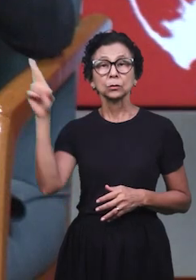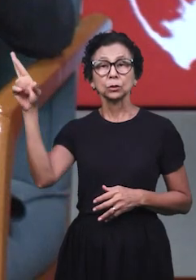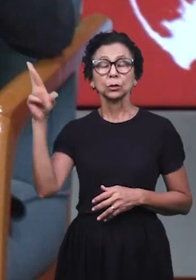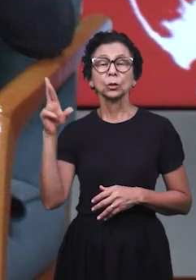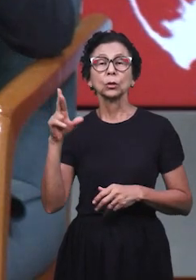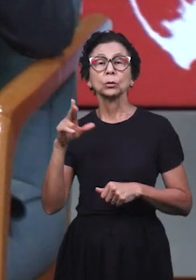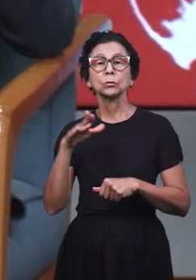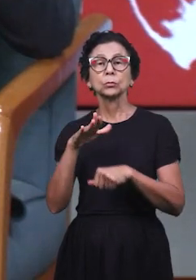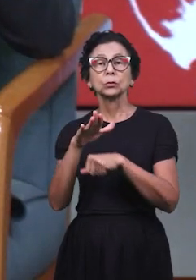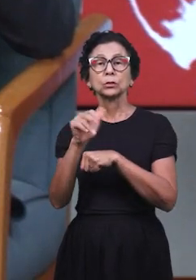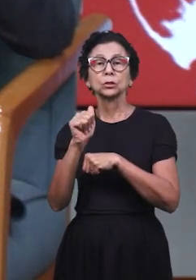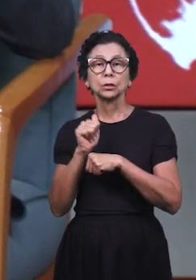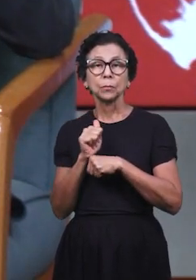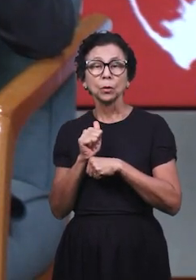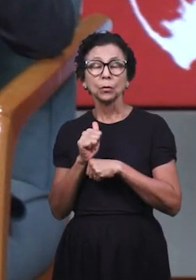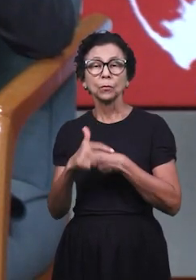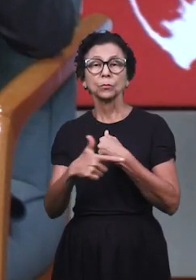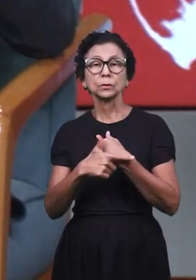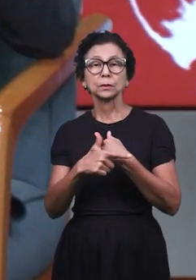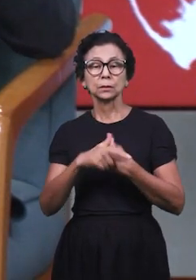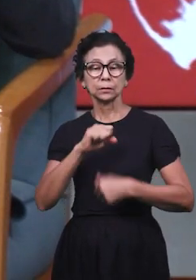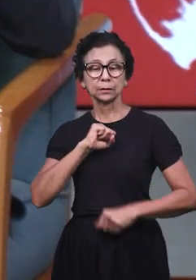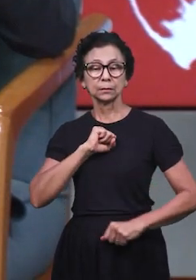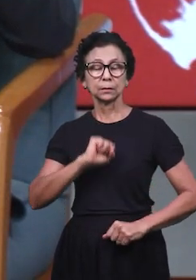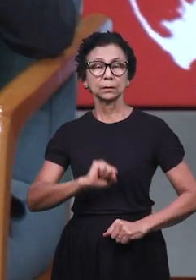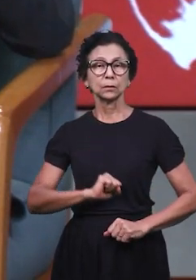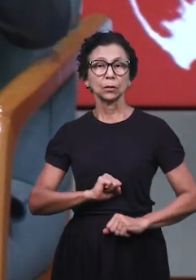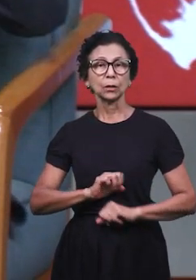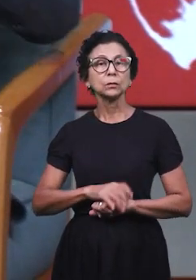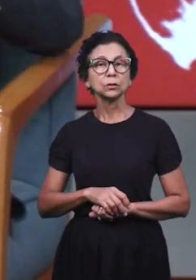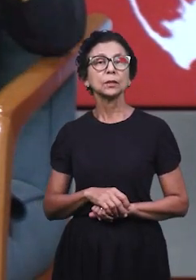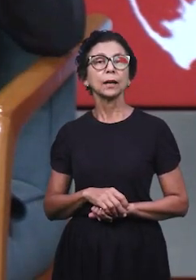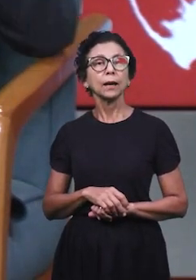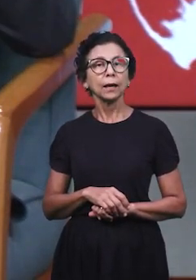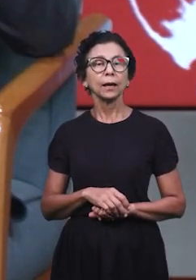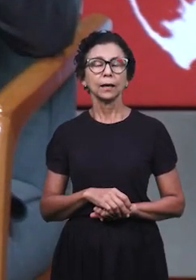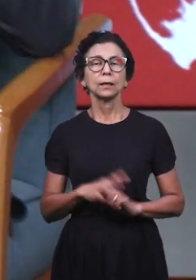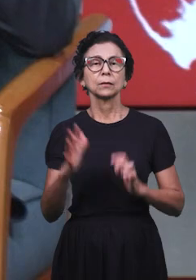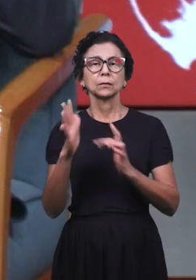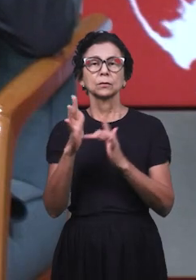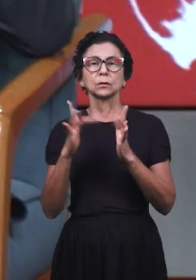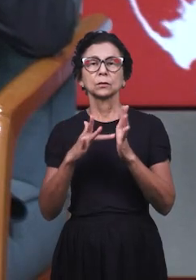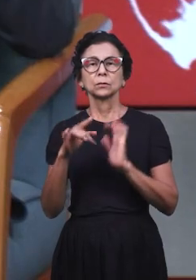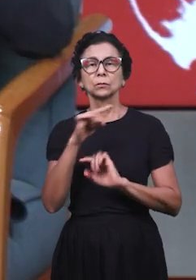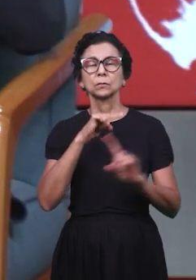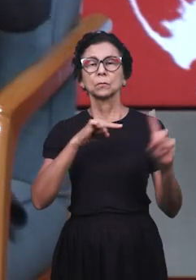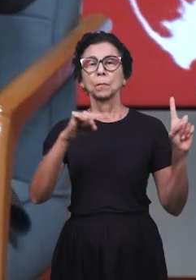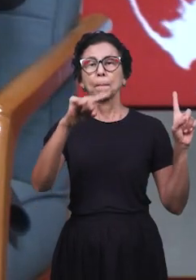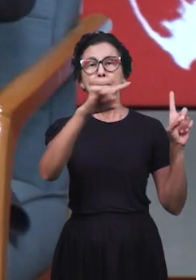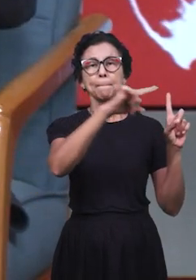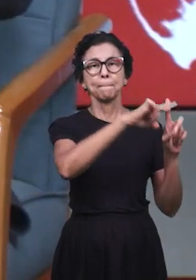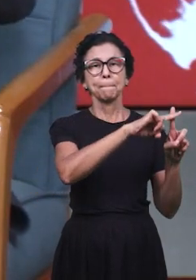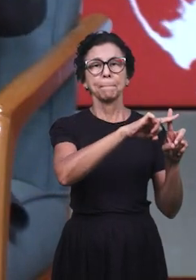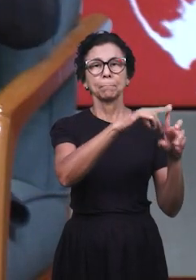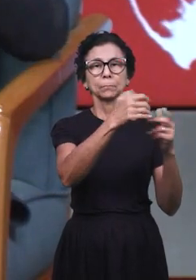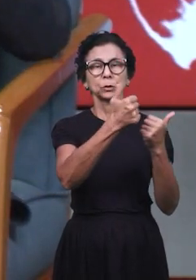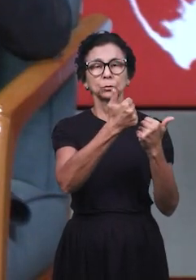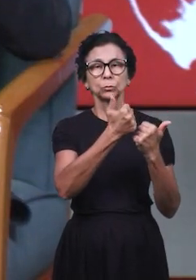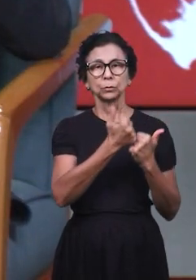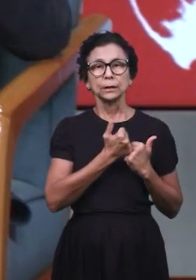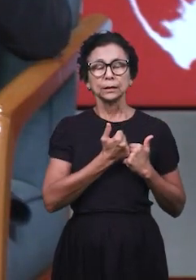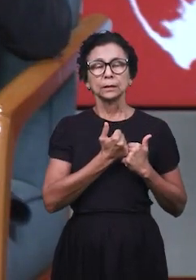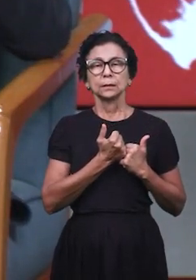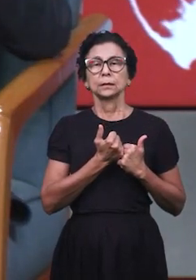sacerdotes. Quando Jesus morre, o véu se rasga. Nós temos acesso